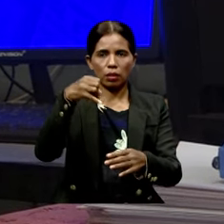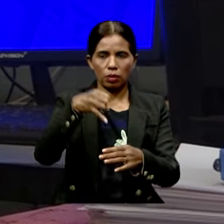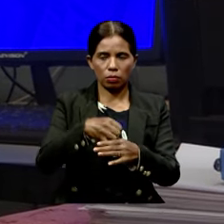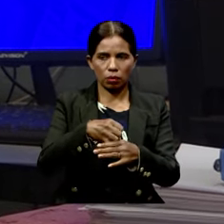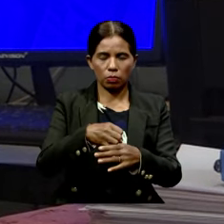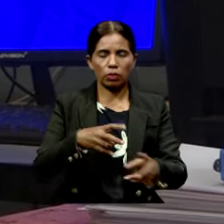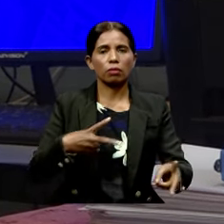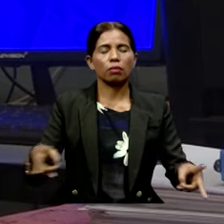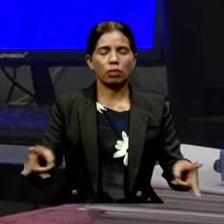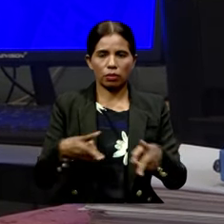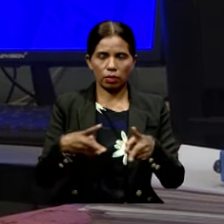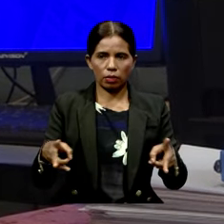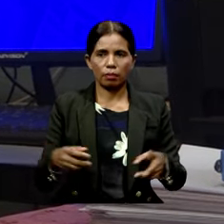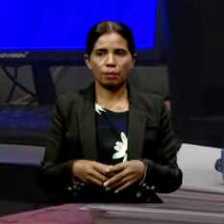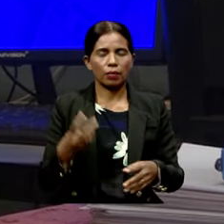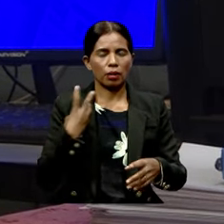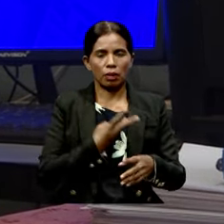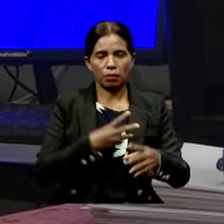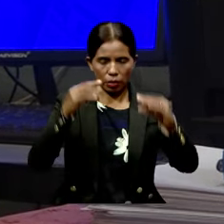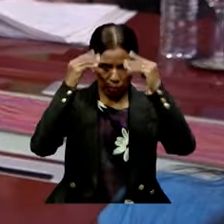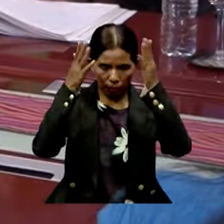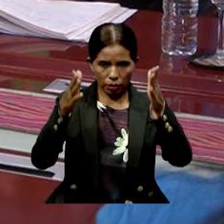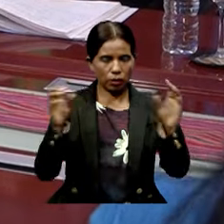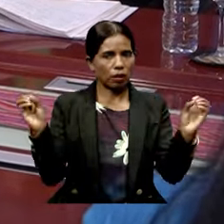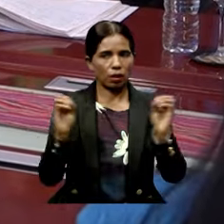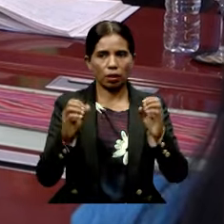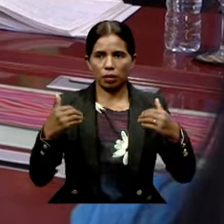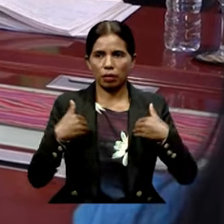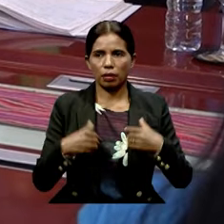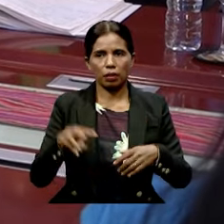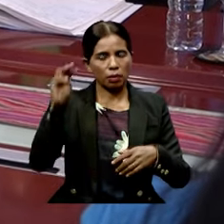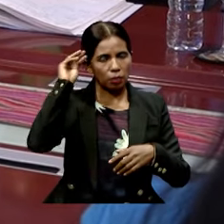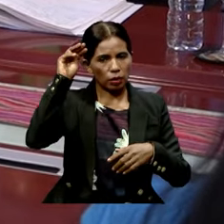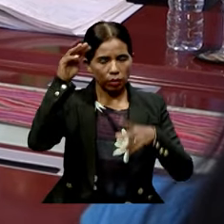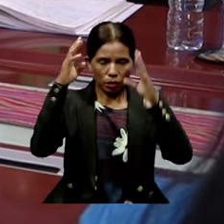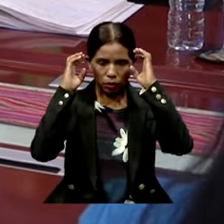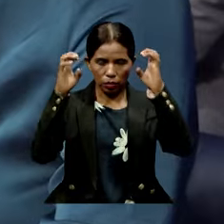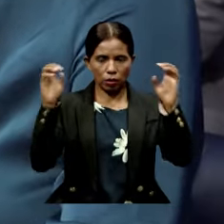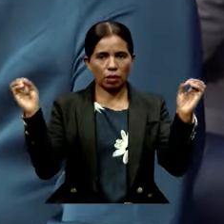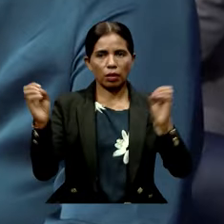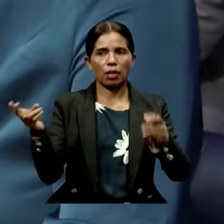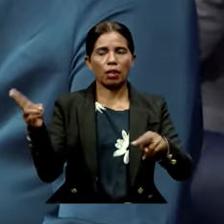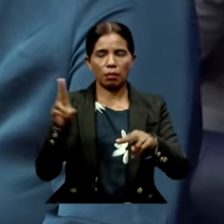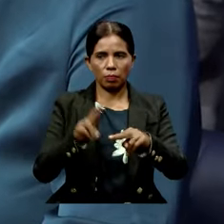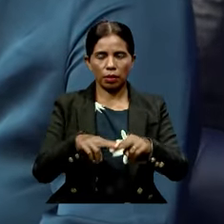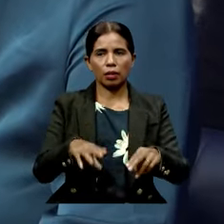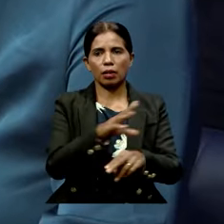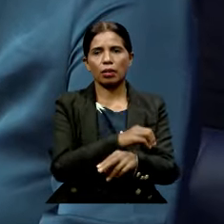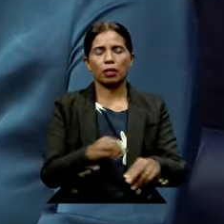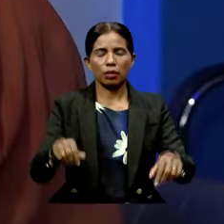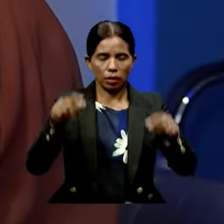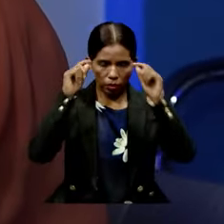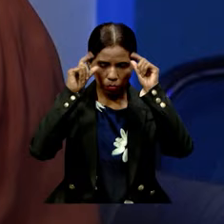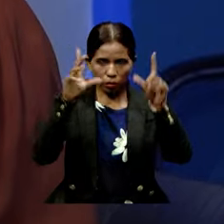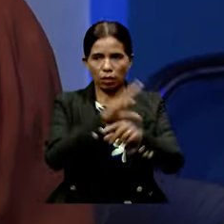voluntário. A minha professora não é limitada a nós. Antes do Ministério da Educação, lá estende professor contratado e a território